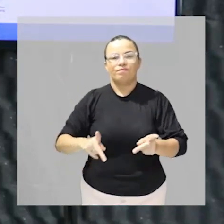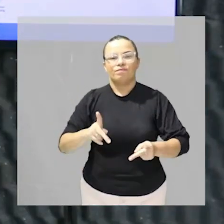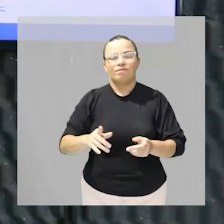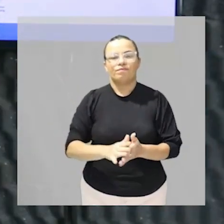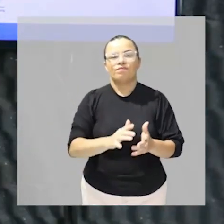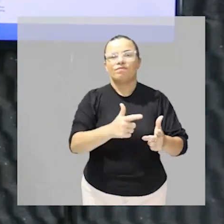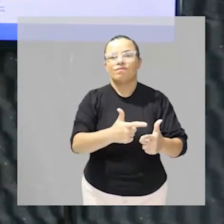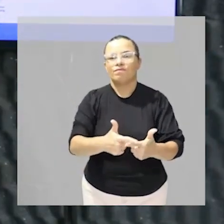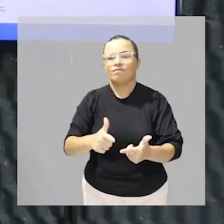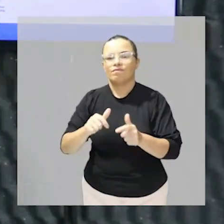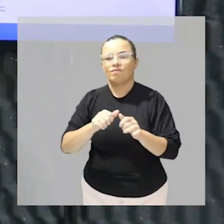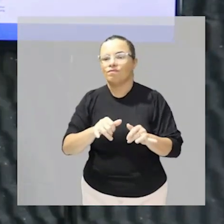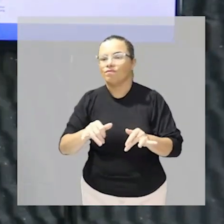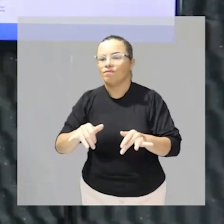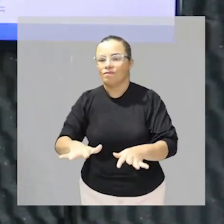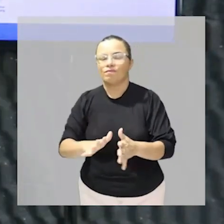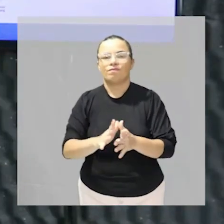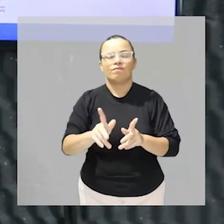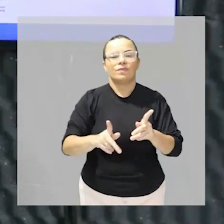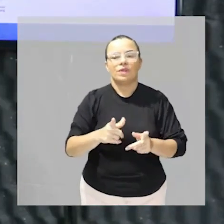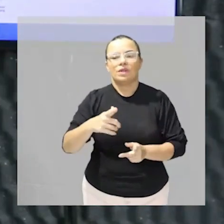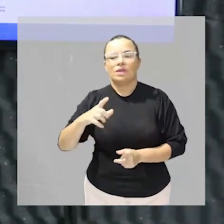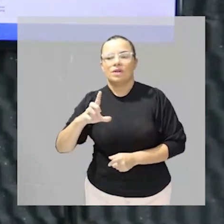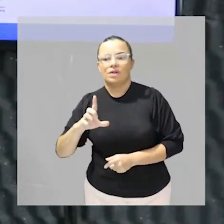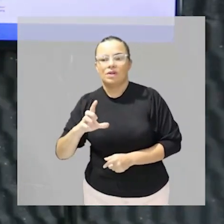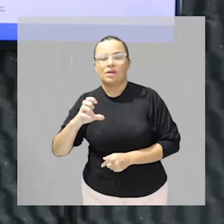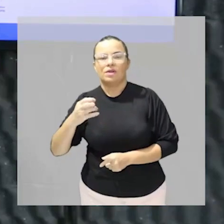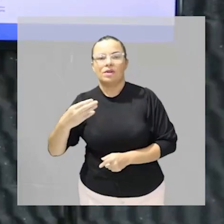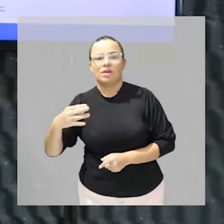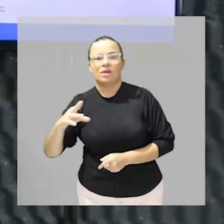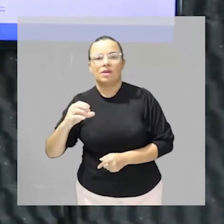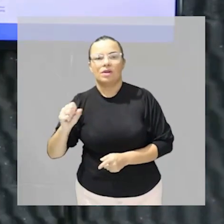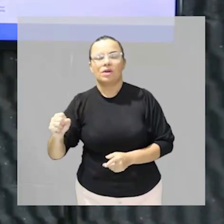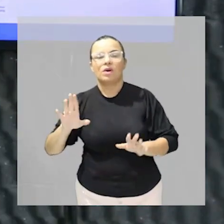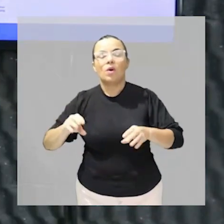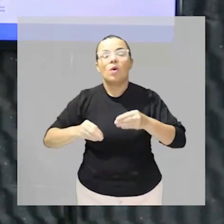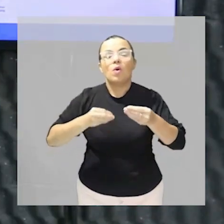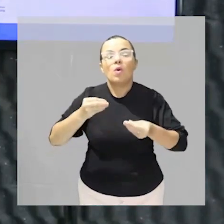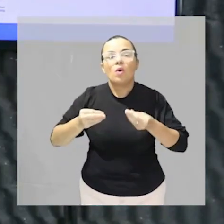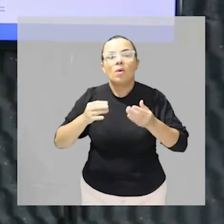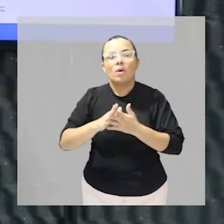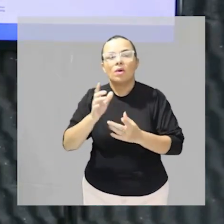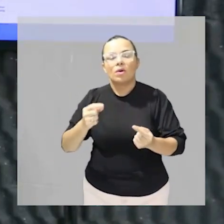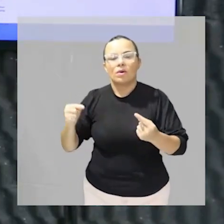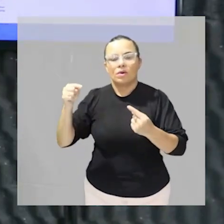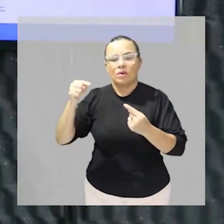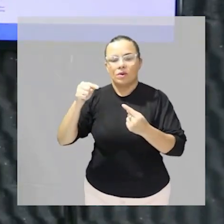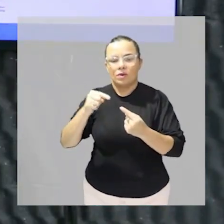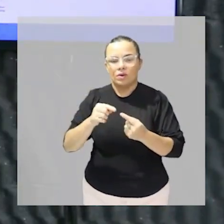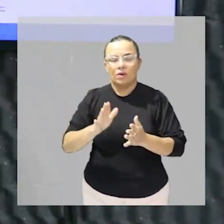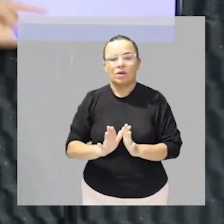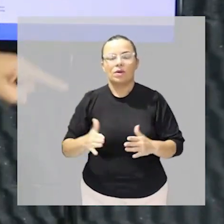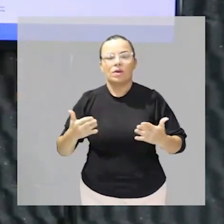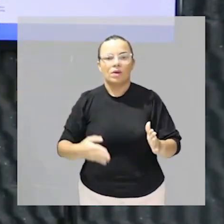Distribui o trigo a preços baixos, com uma forma de quê? De viabilizar a chegada desse trigo até esse